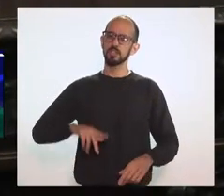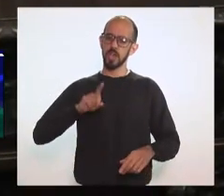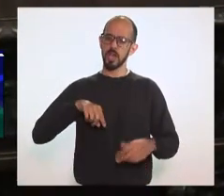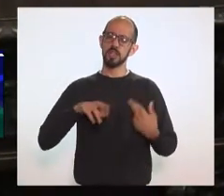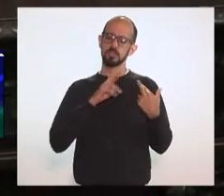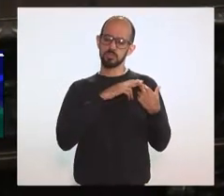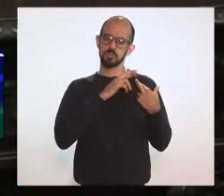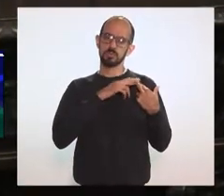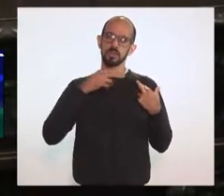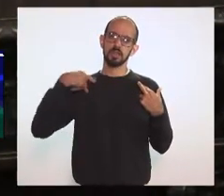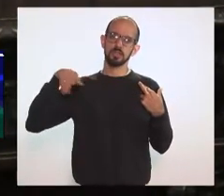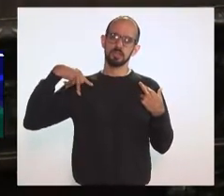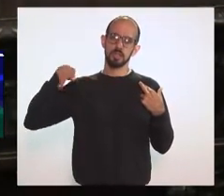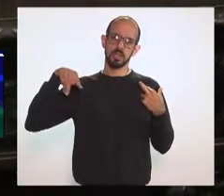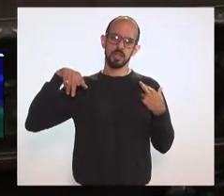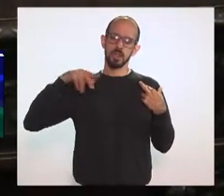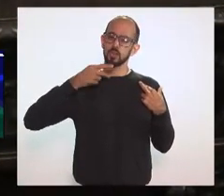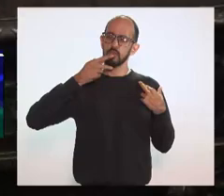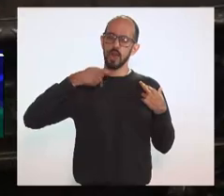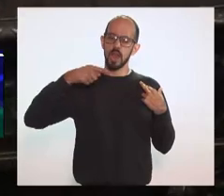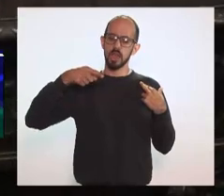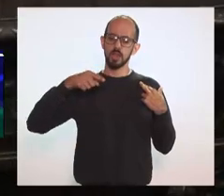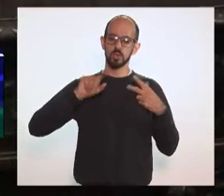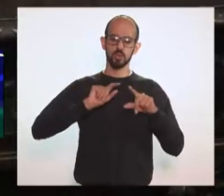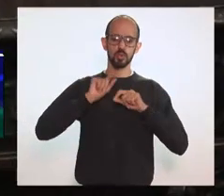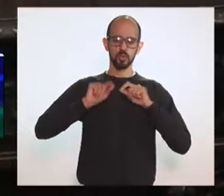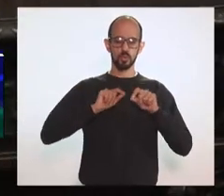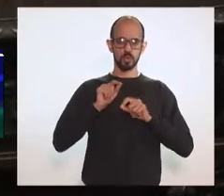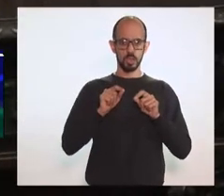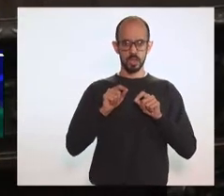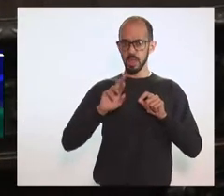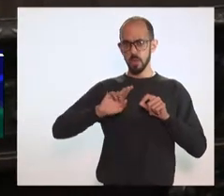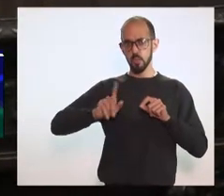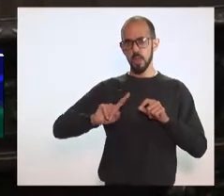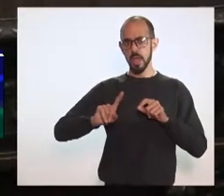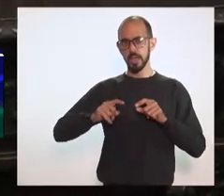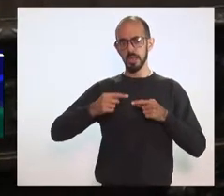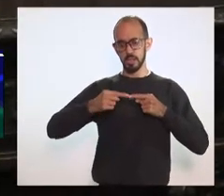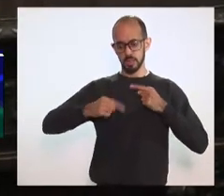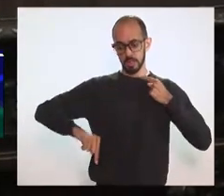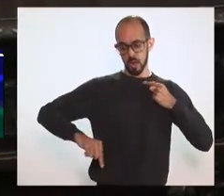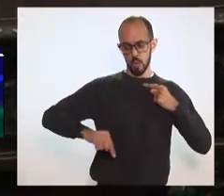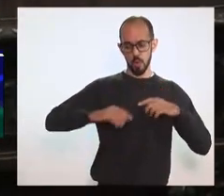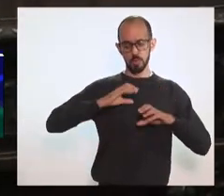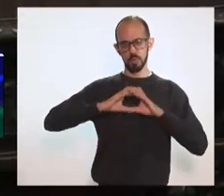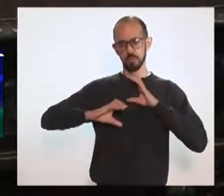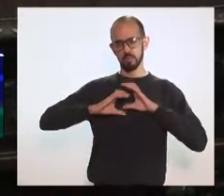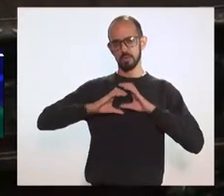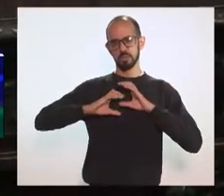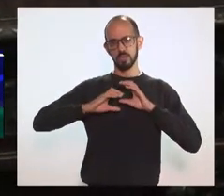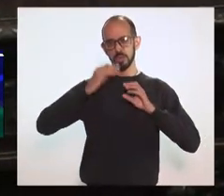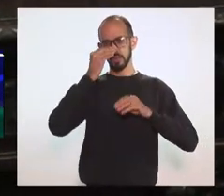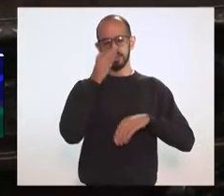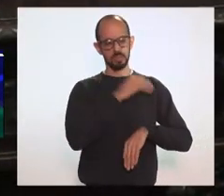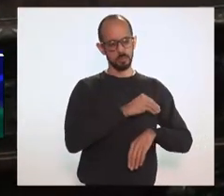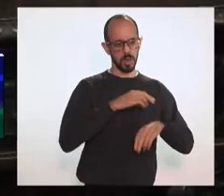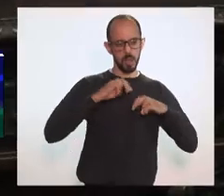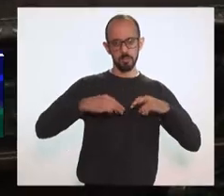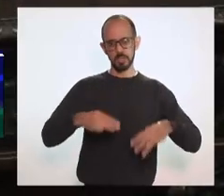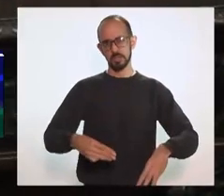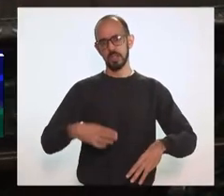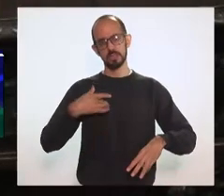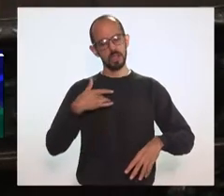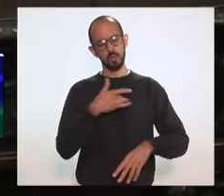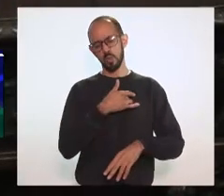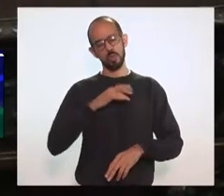institucional, inclusive. Portanto, não estou pregando aqui, deputada Renata, que ele rompa com o Ministério da Saúde, que ele abandone o Programa Nacional de Imunização,